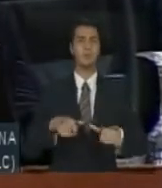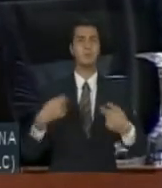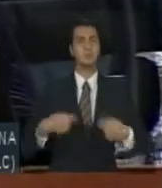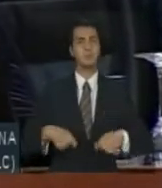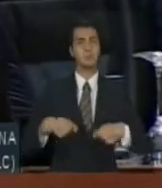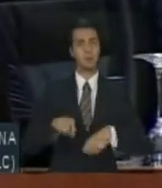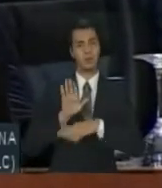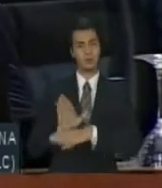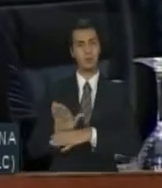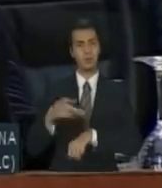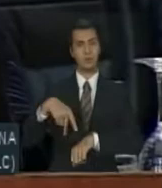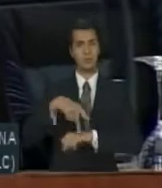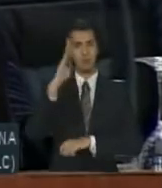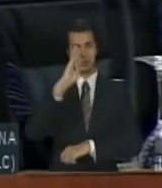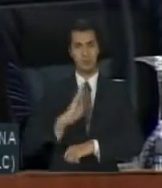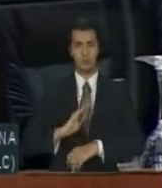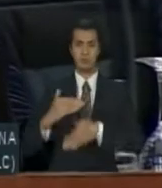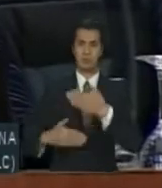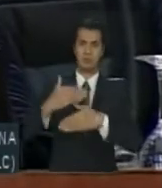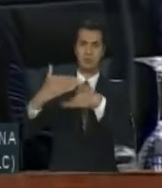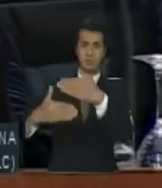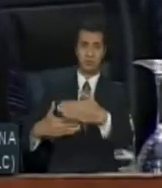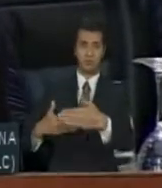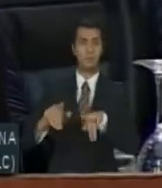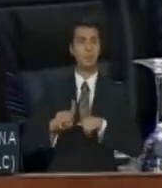o nosso país se nós